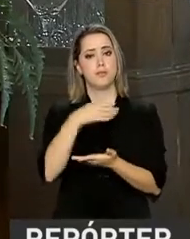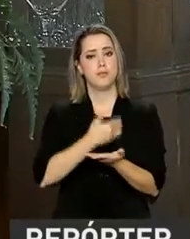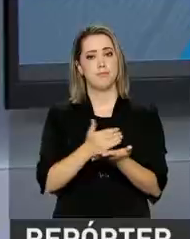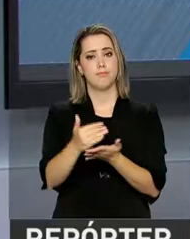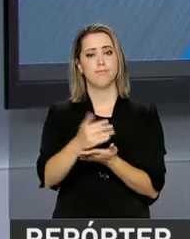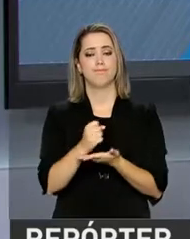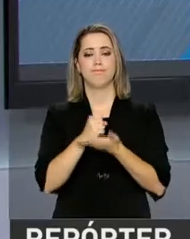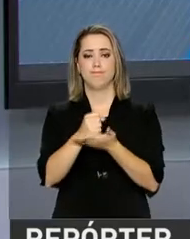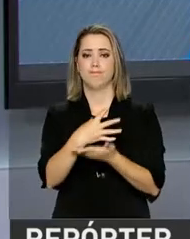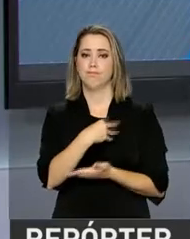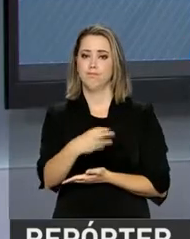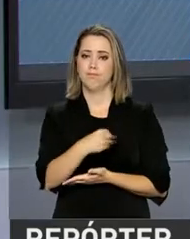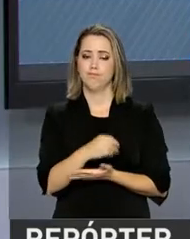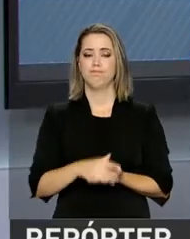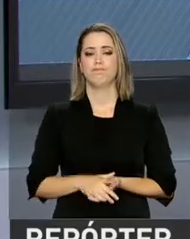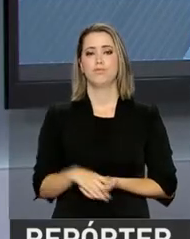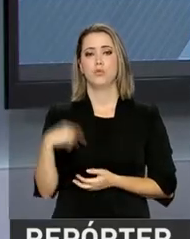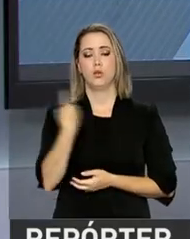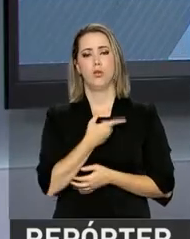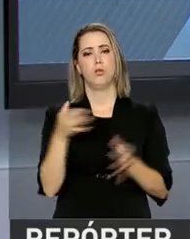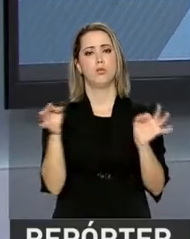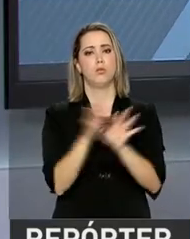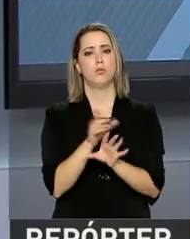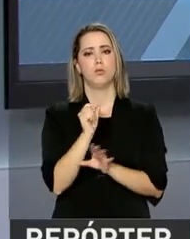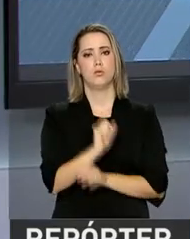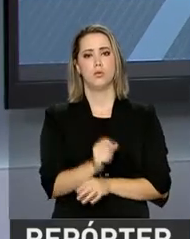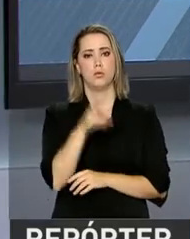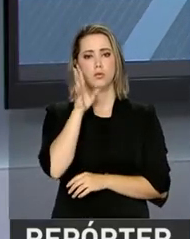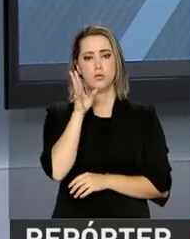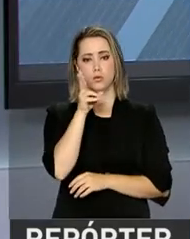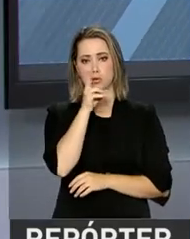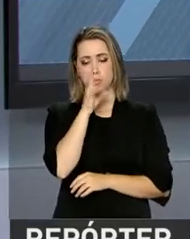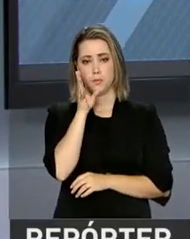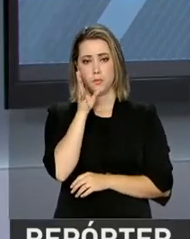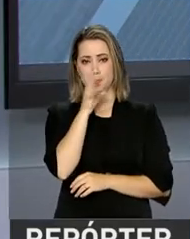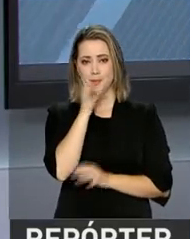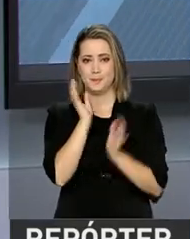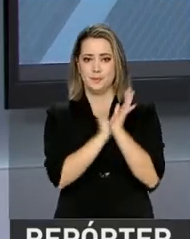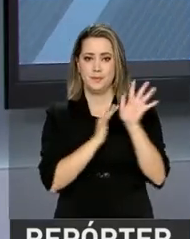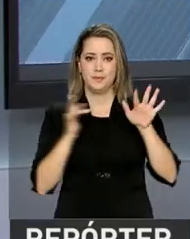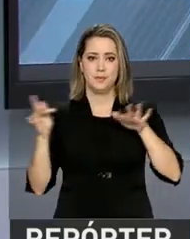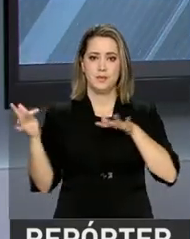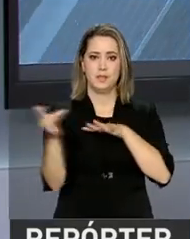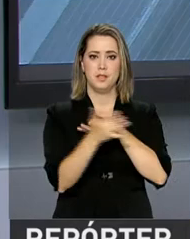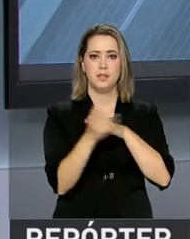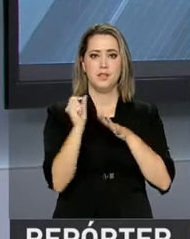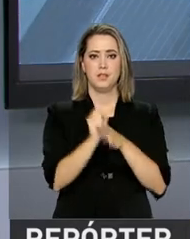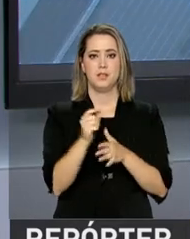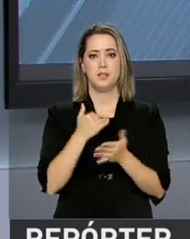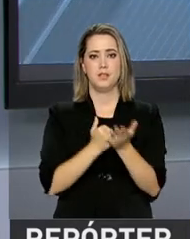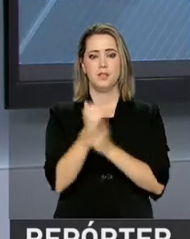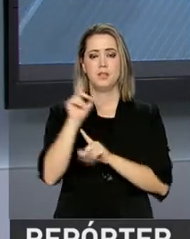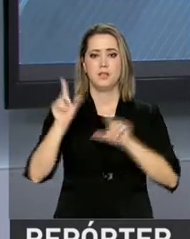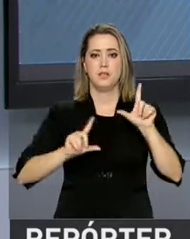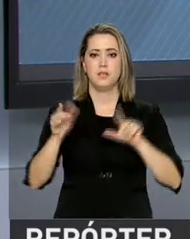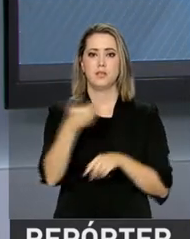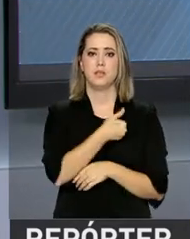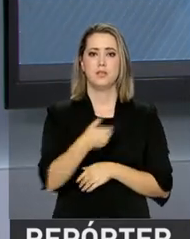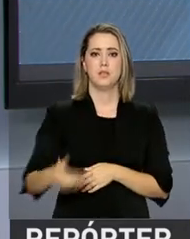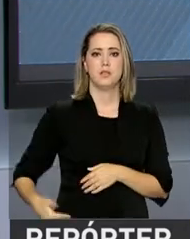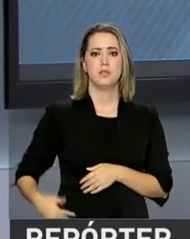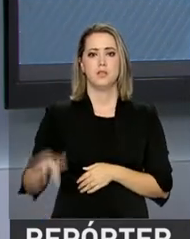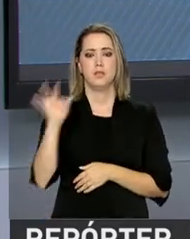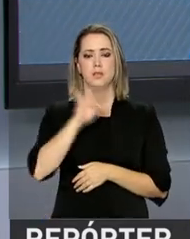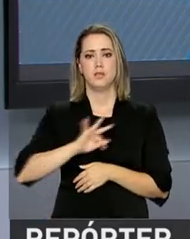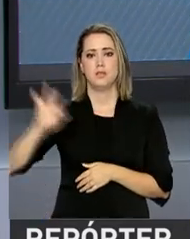aí nós estamos por aqui por você pode acompanhar nossas notícias também pela internet continue com a gente aqui na tv nbr